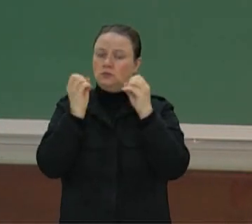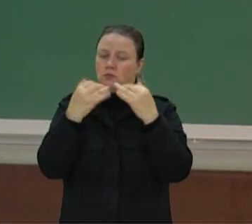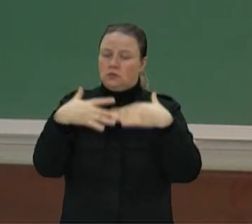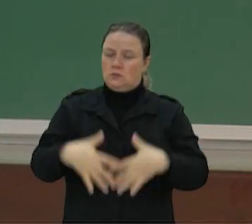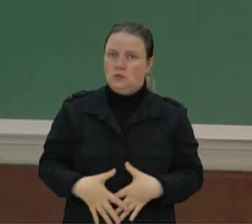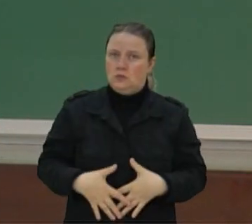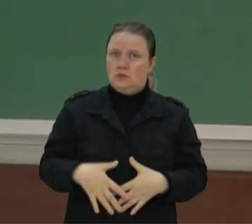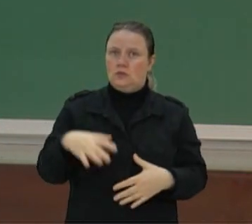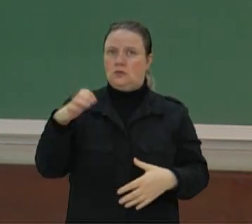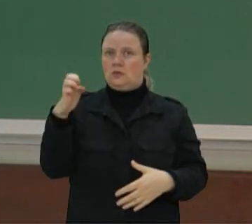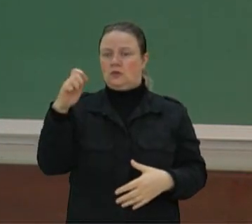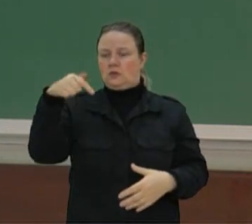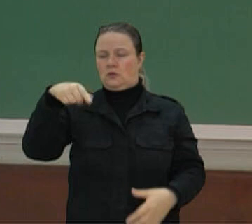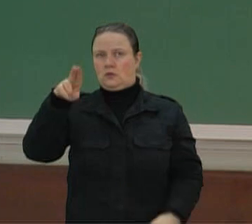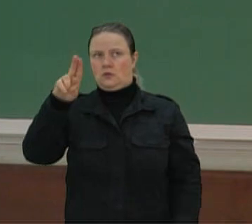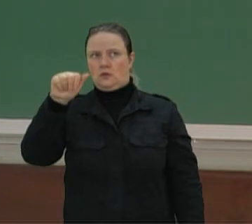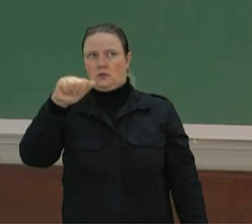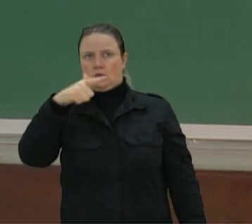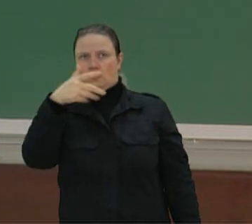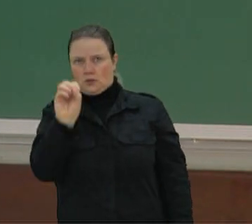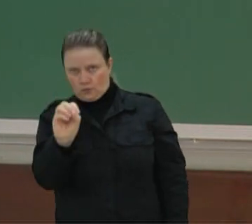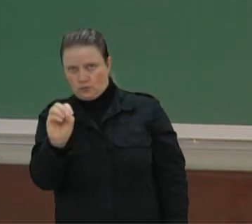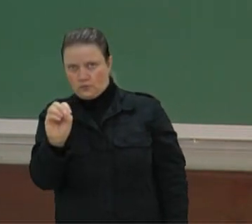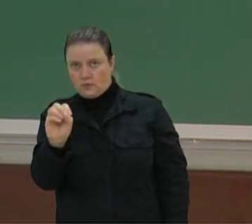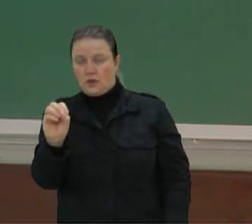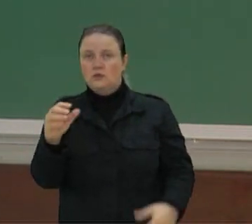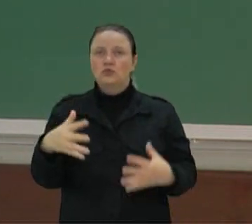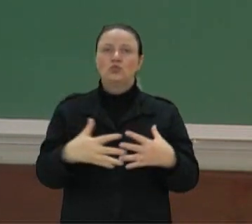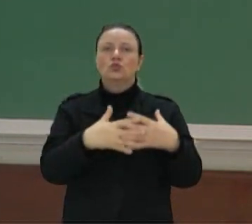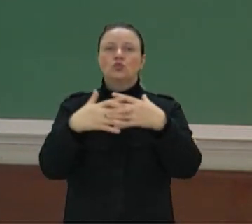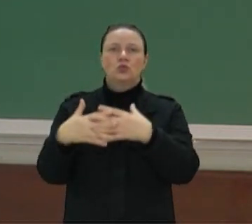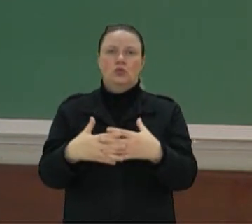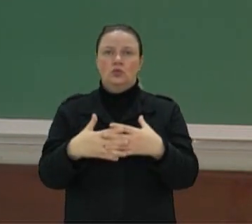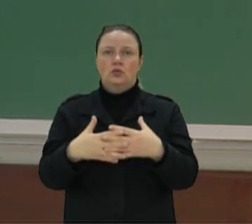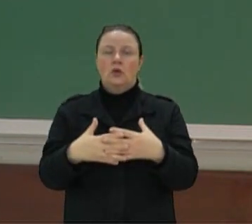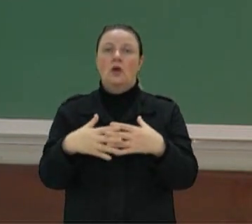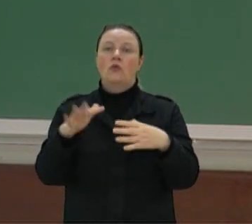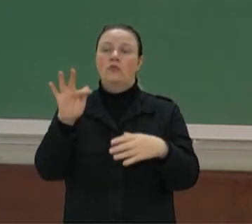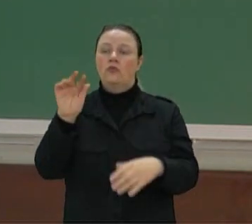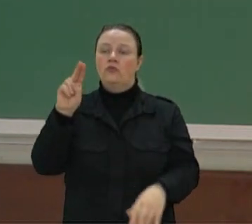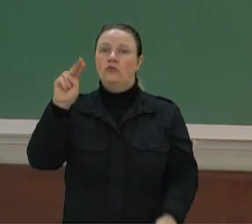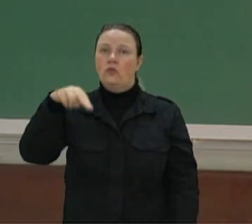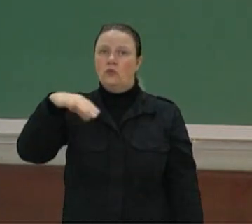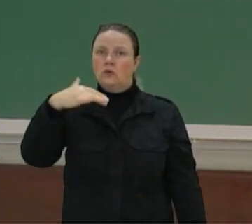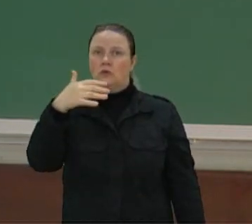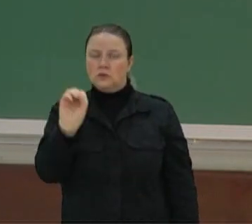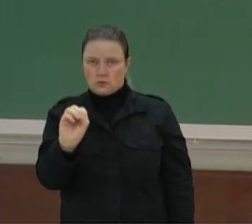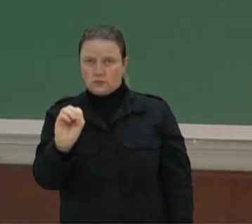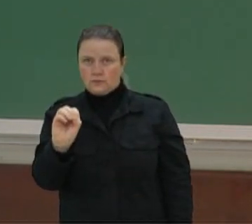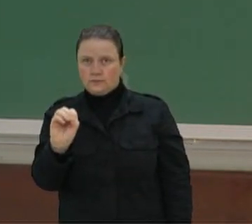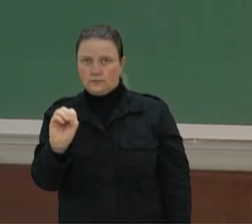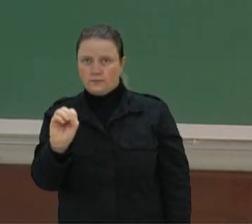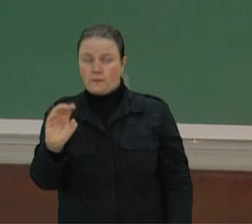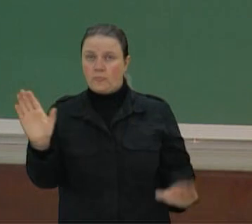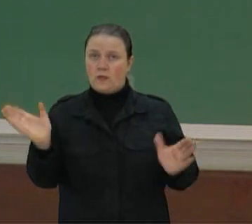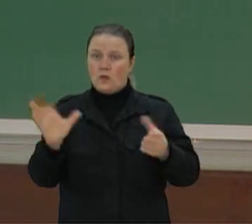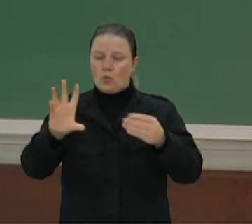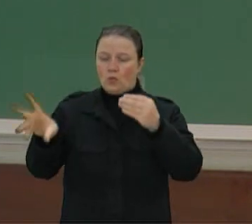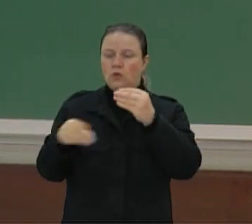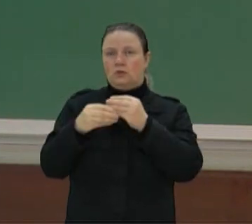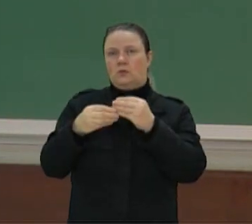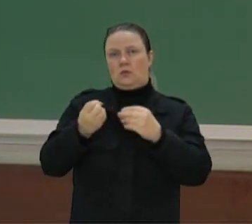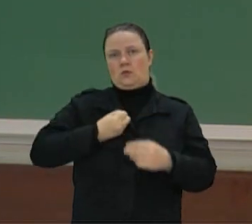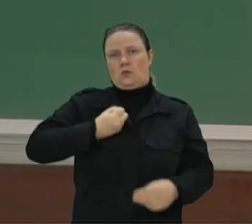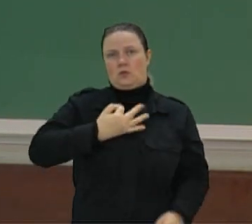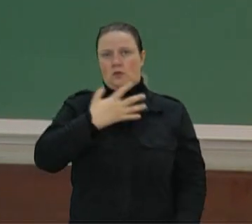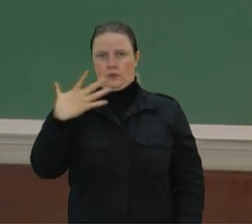equação e função, eu confundi. Isso aqui é uma função, tá, pessoal? Vira uma equação quando você atribui valor. No momento, é só uma